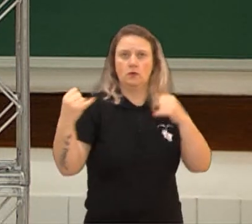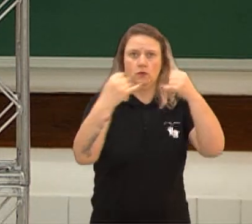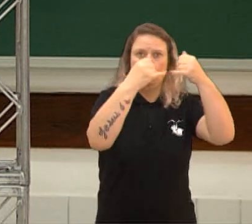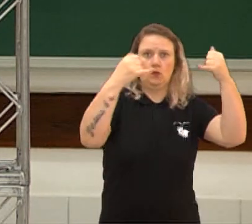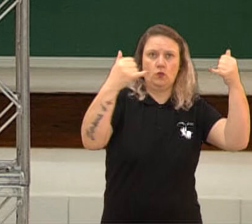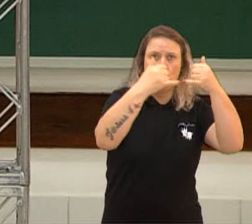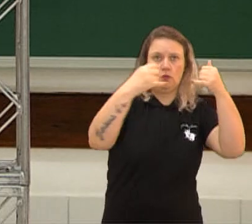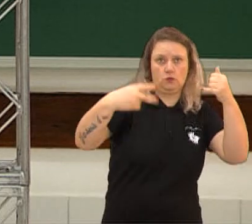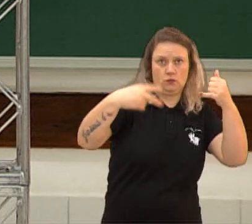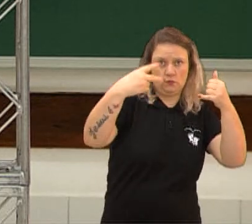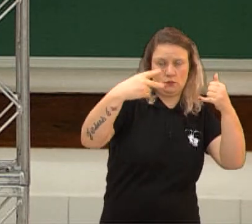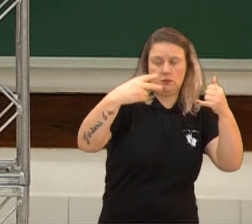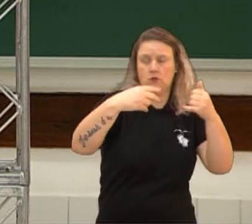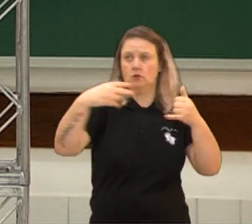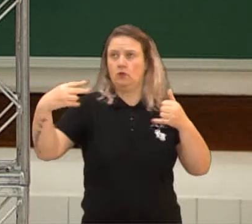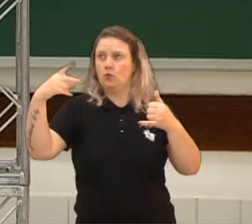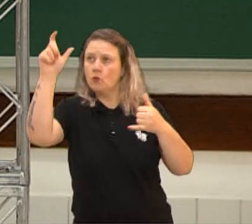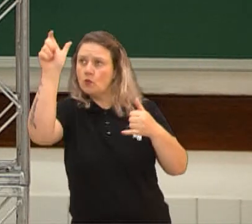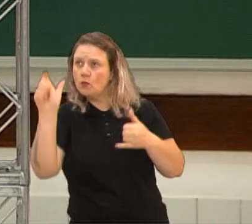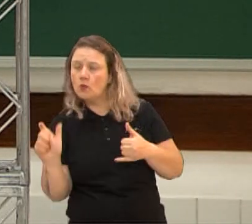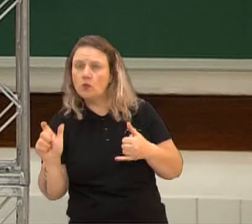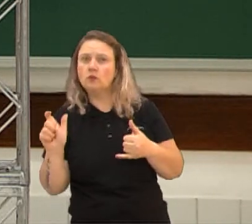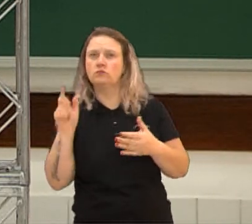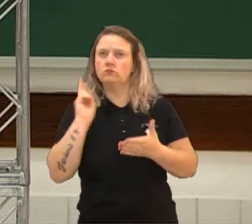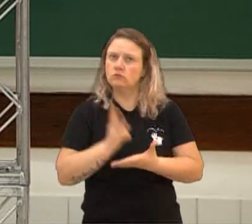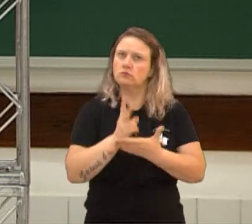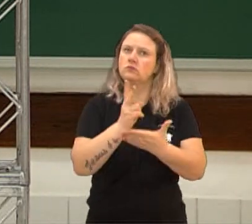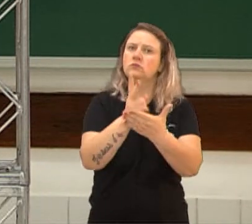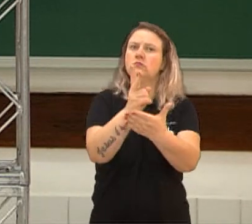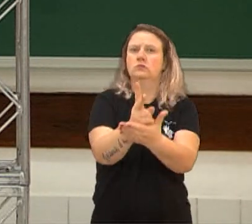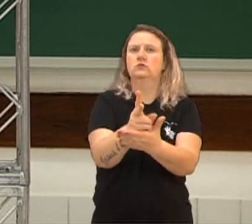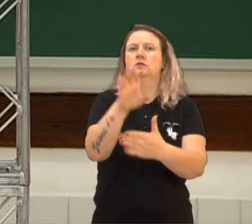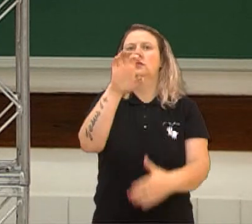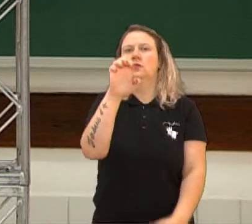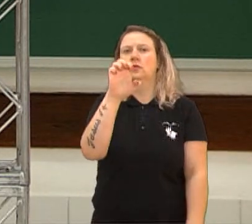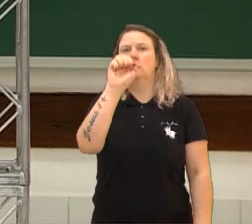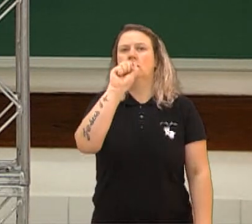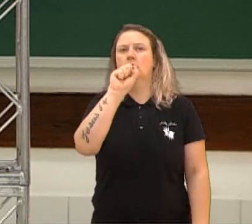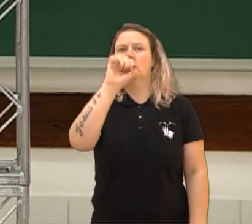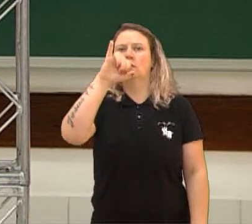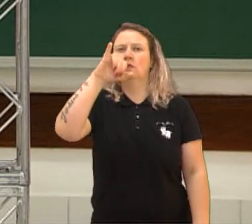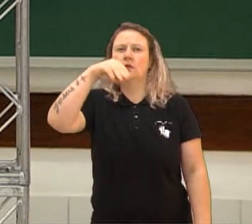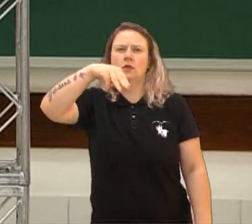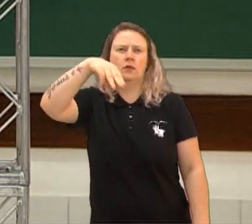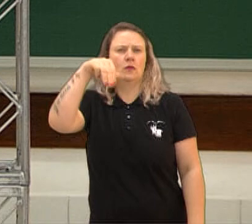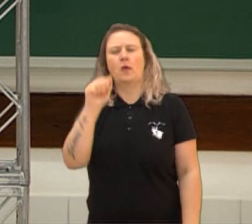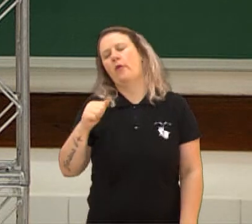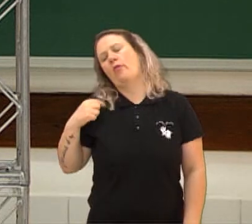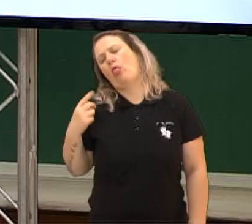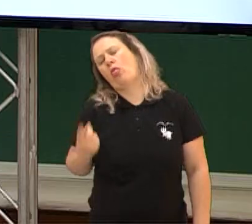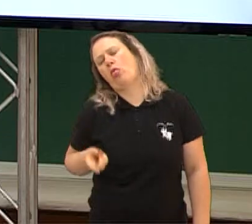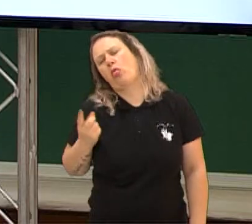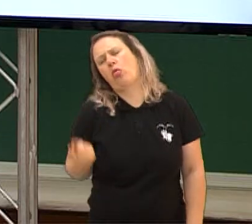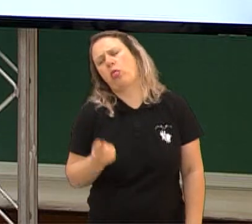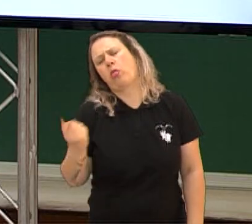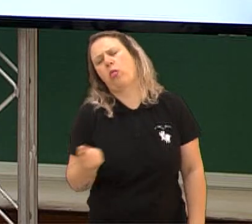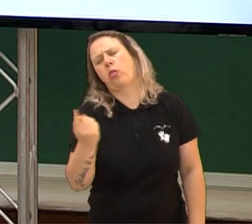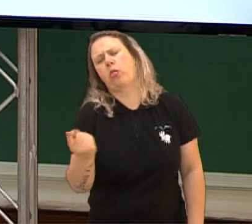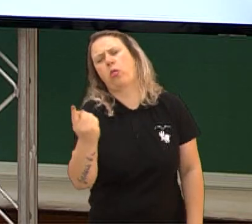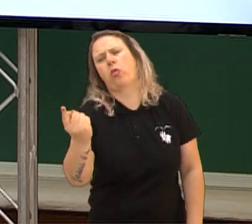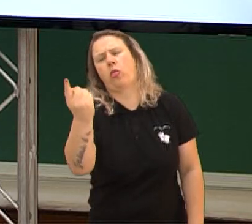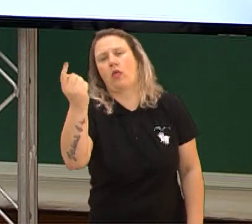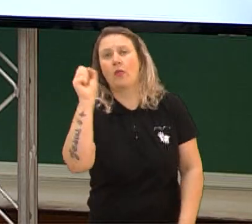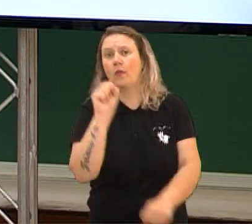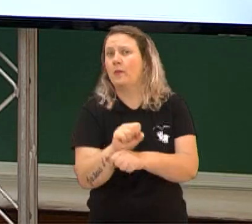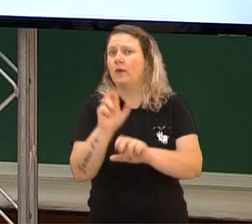posso continuar isso, beleza? Por isso essa palavrinha ésima, que a gente pode fazer isso até lá longe, tá certo? Qual